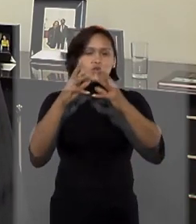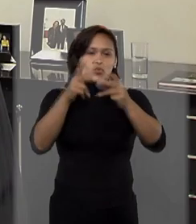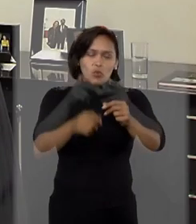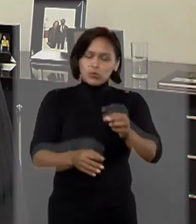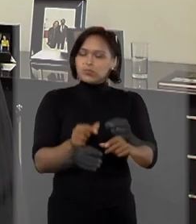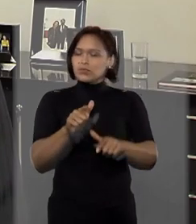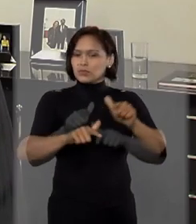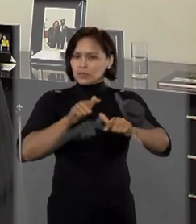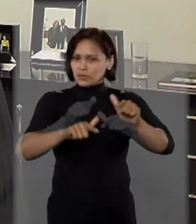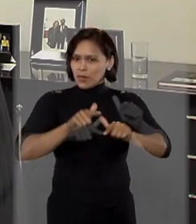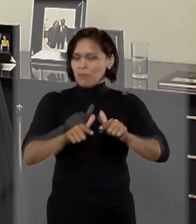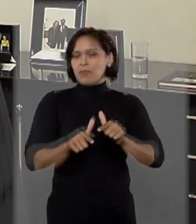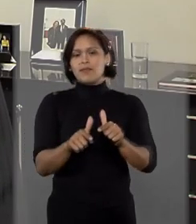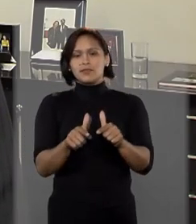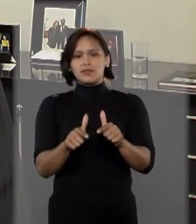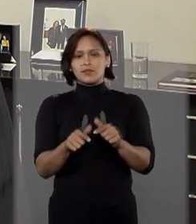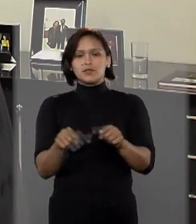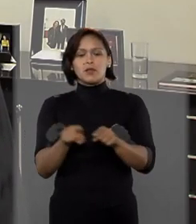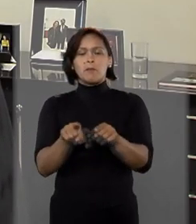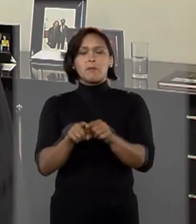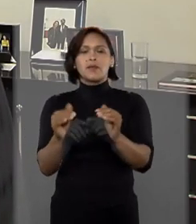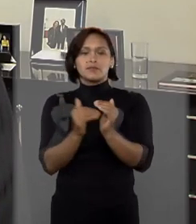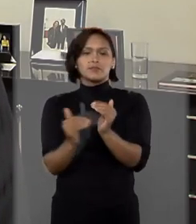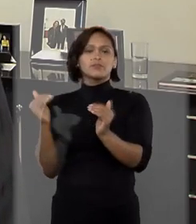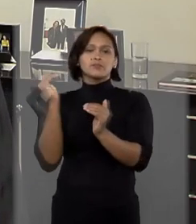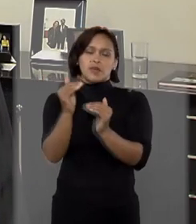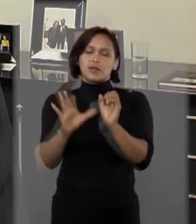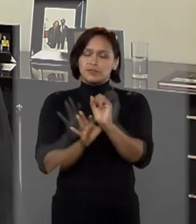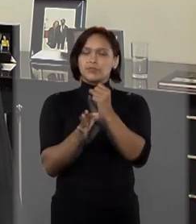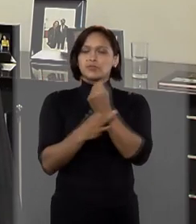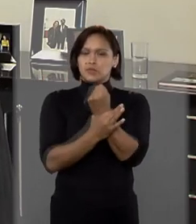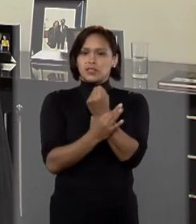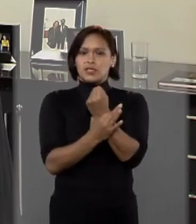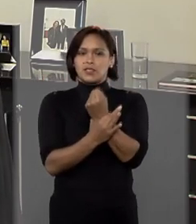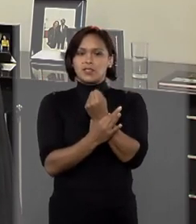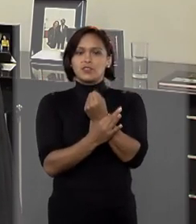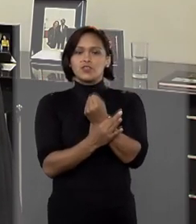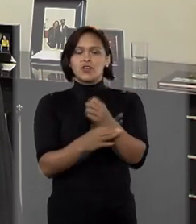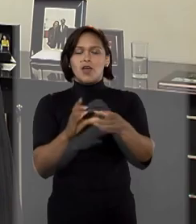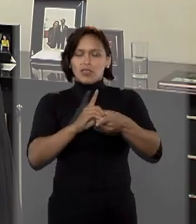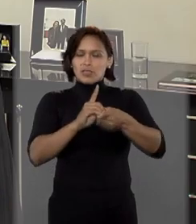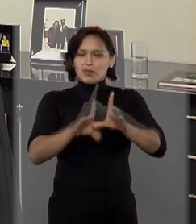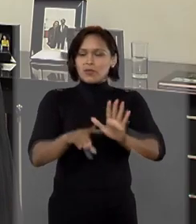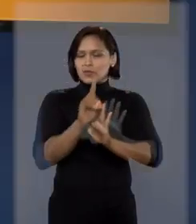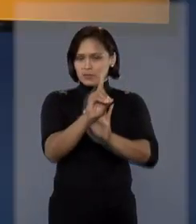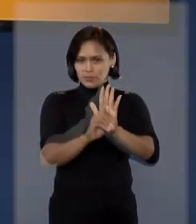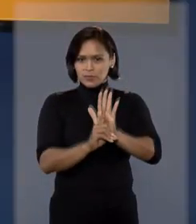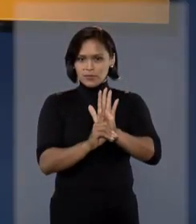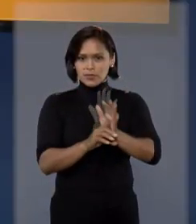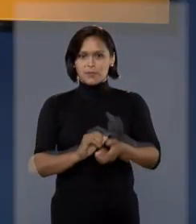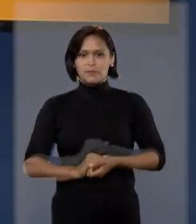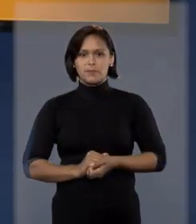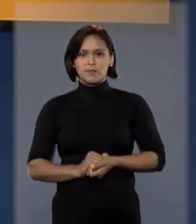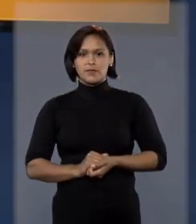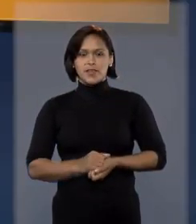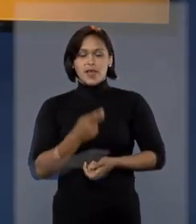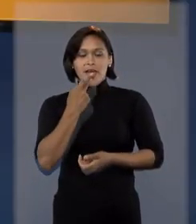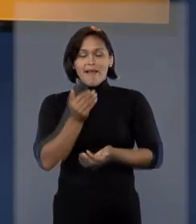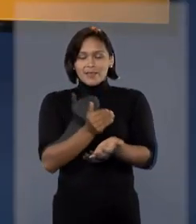as atividades de trabalho, sobretudo para garantir o Estado democrático de direito. Olha